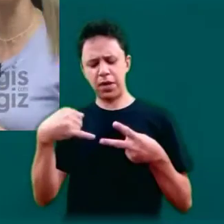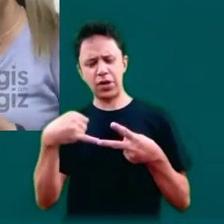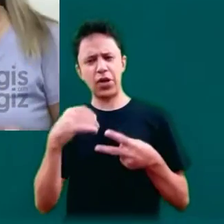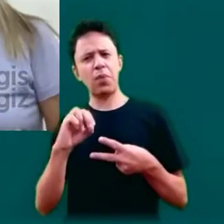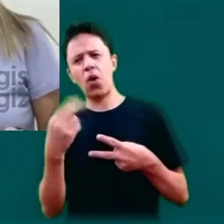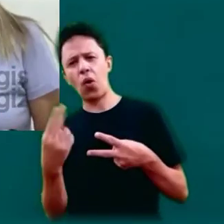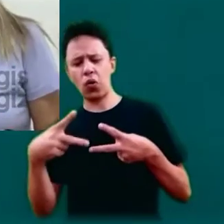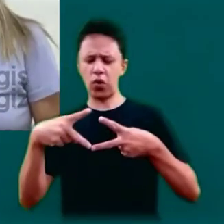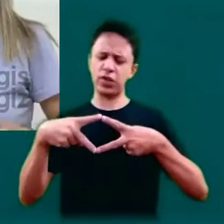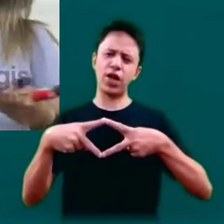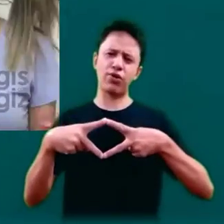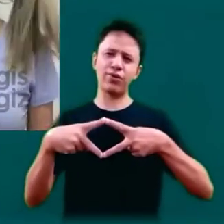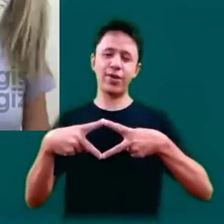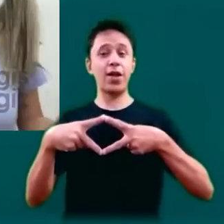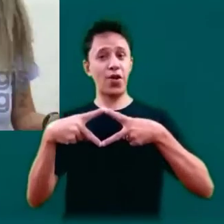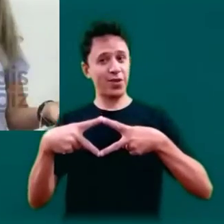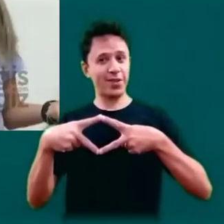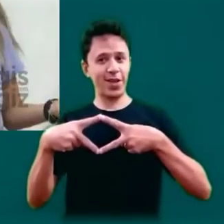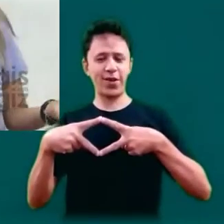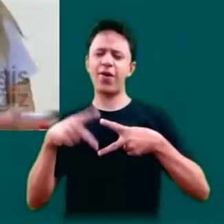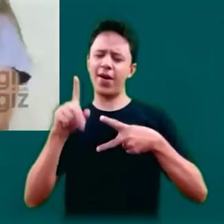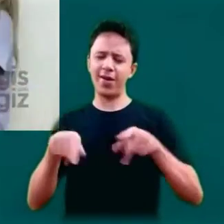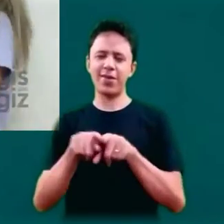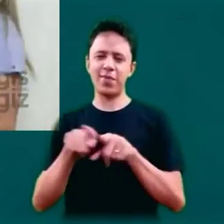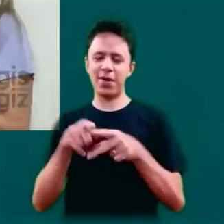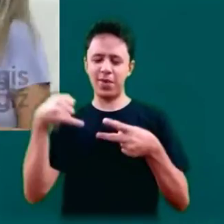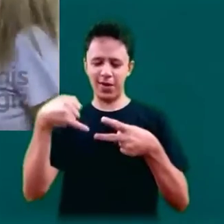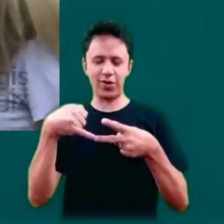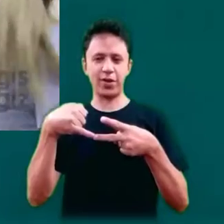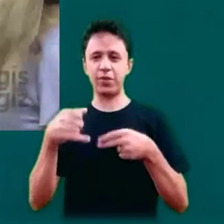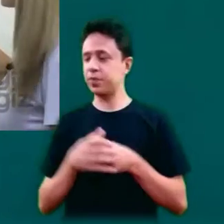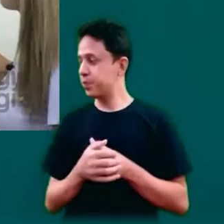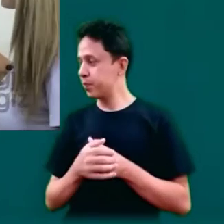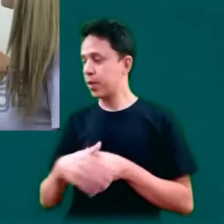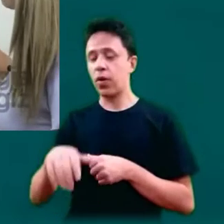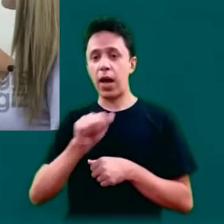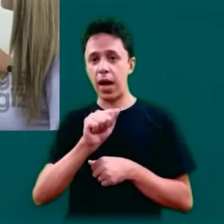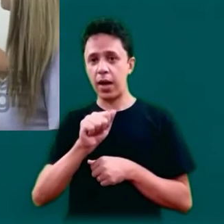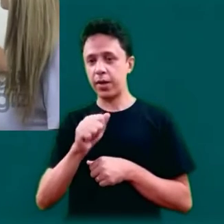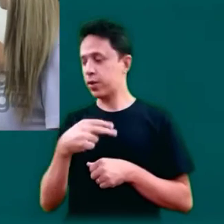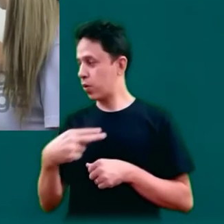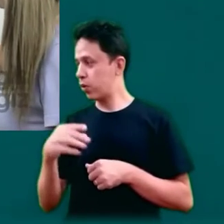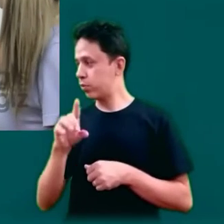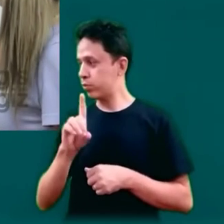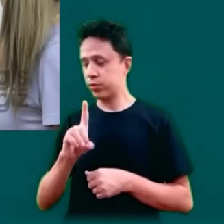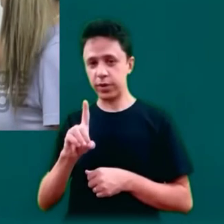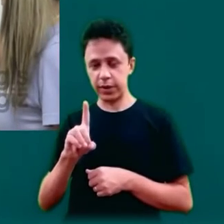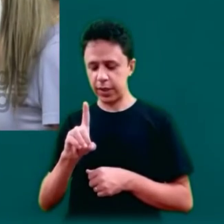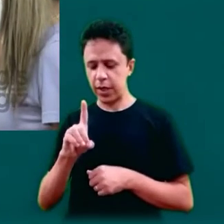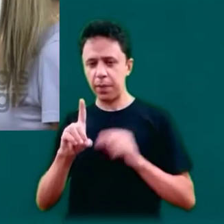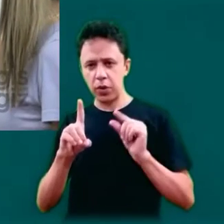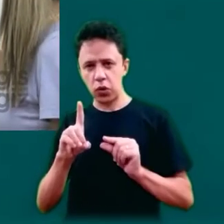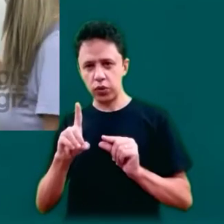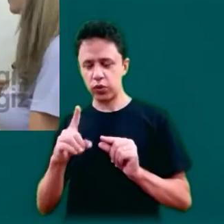falo paralelogramo ou losango, gente? Vamos falar losango, né? Que é a aula de losango, mas é um paralelogramo também. Então, a área dele vai ser Dzinho